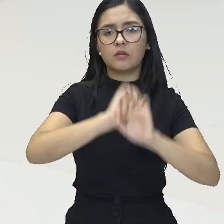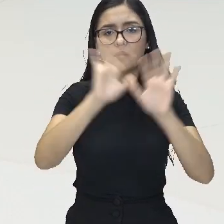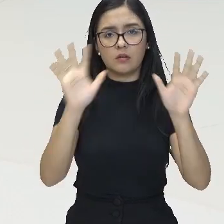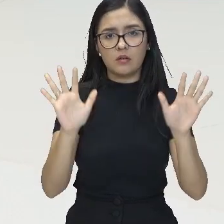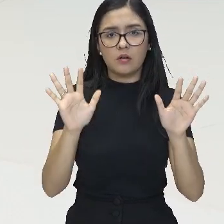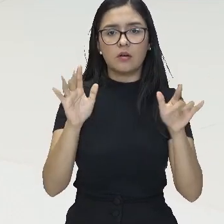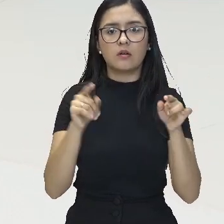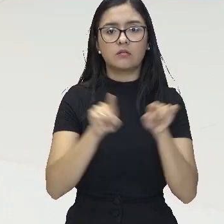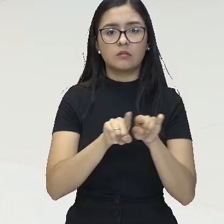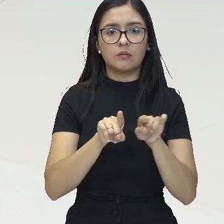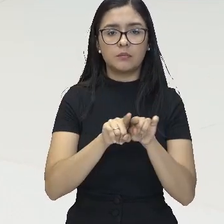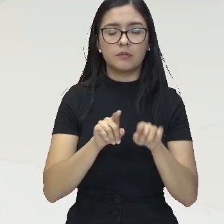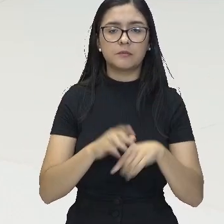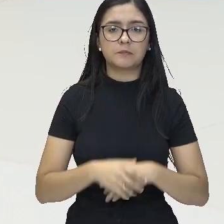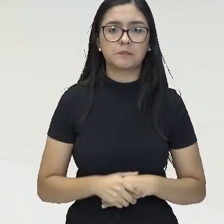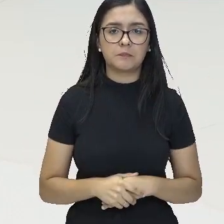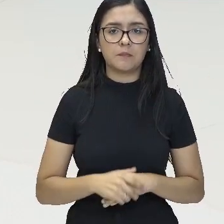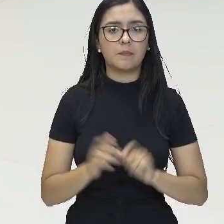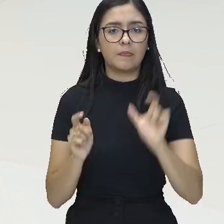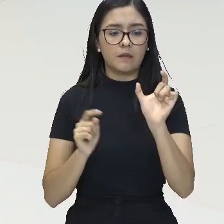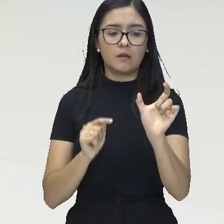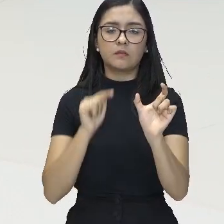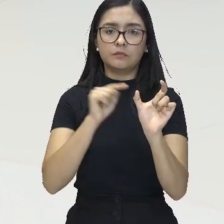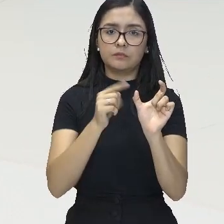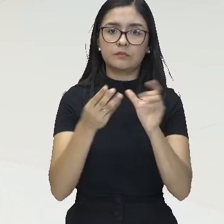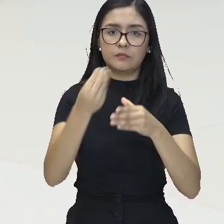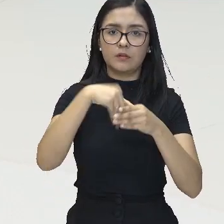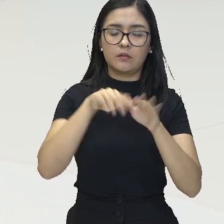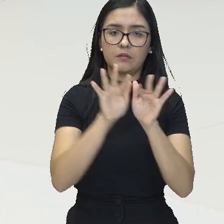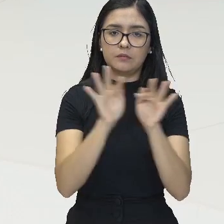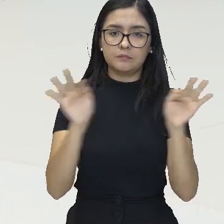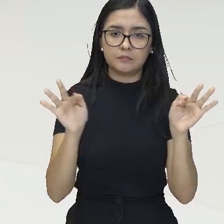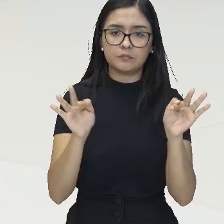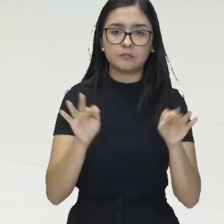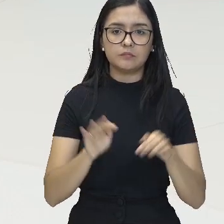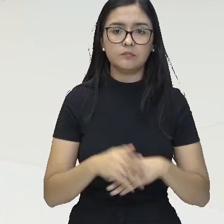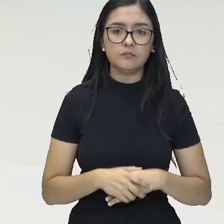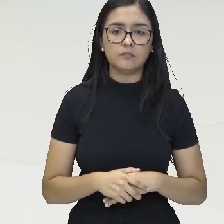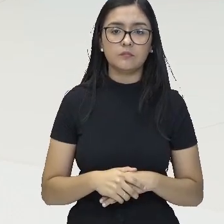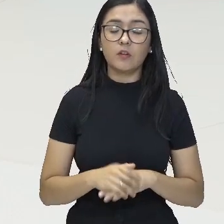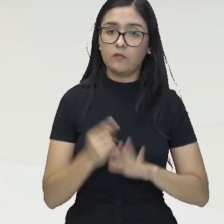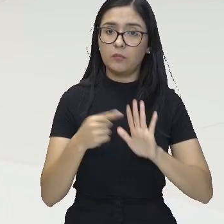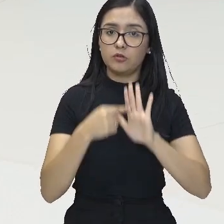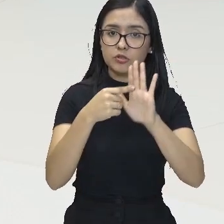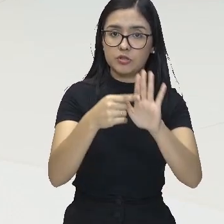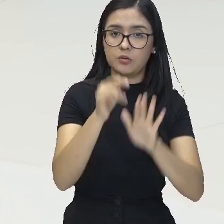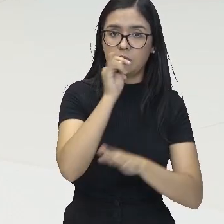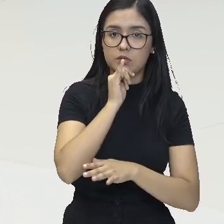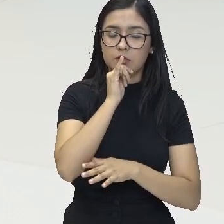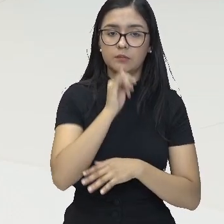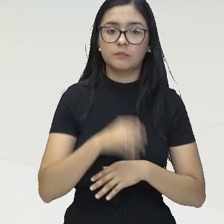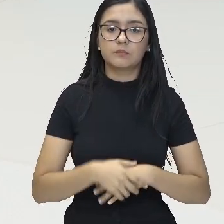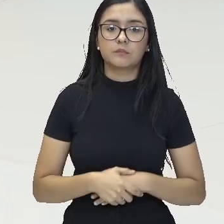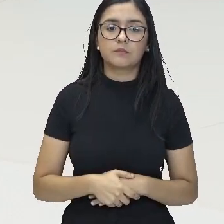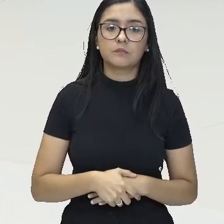individualiza o sentido do termo a que se refere. Veja só no exemplo a diferença.